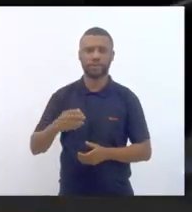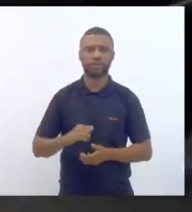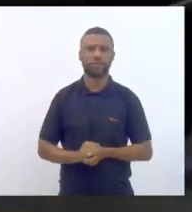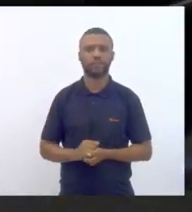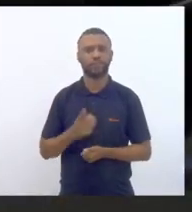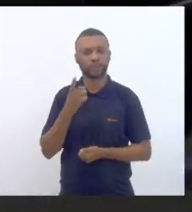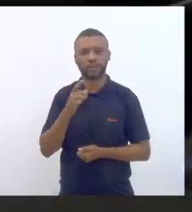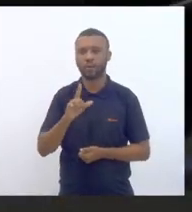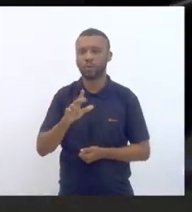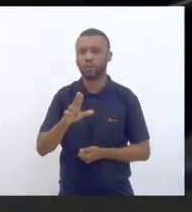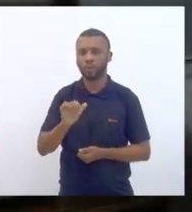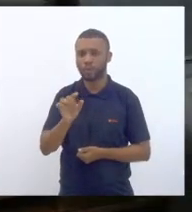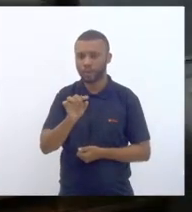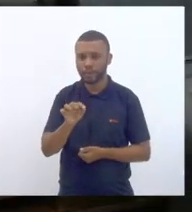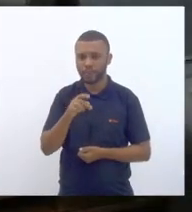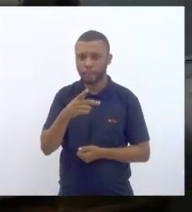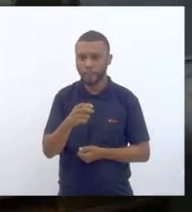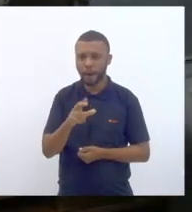Deputado Luiz Paulo.